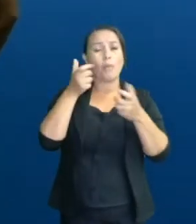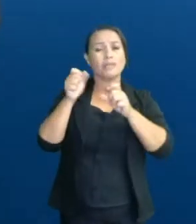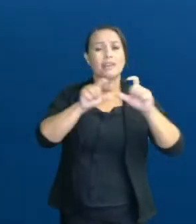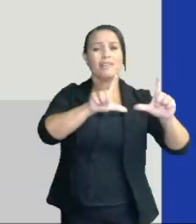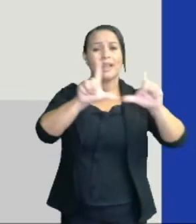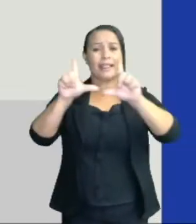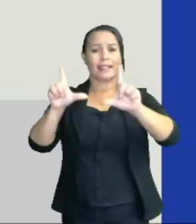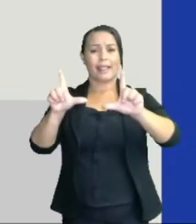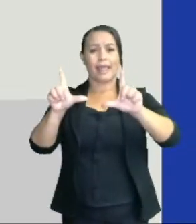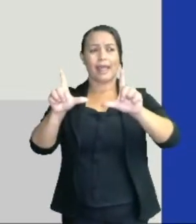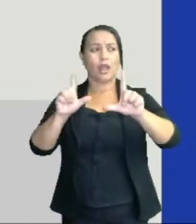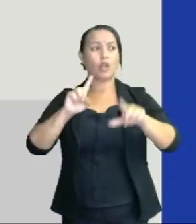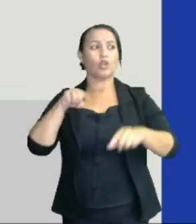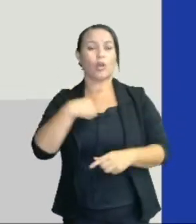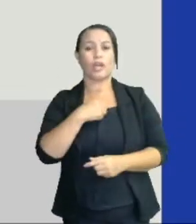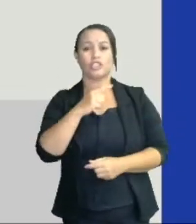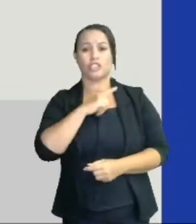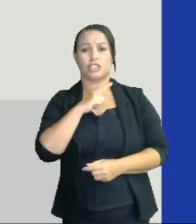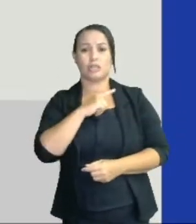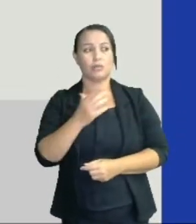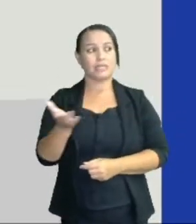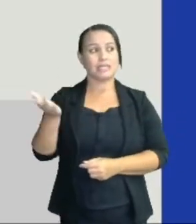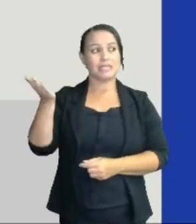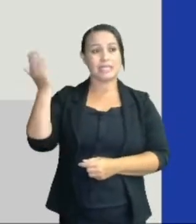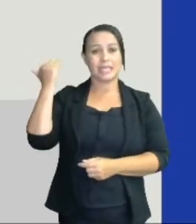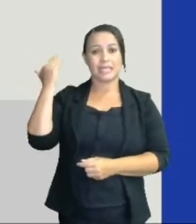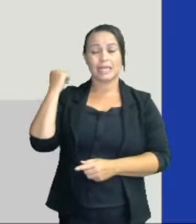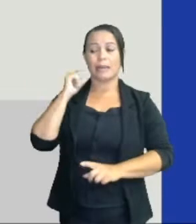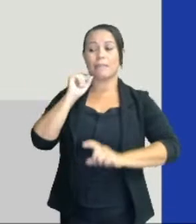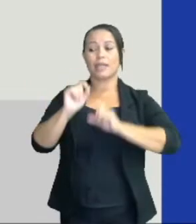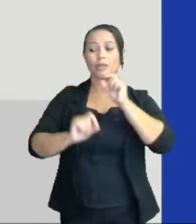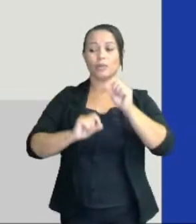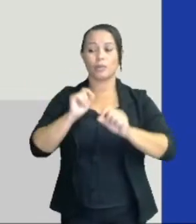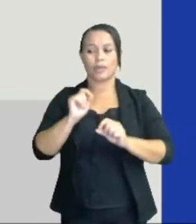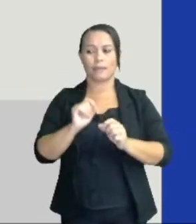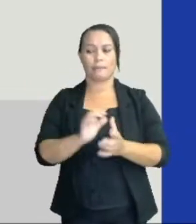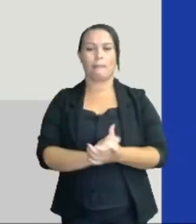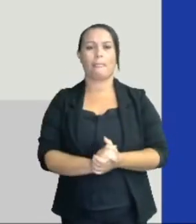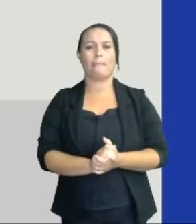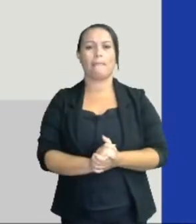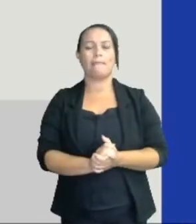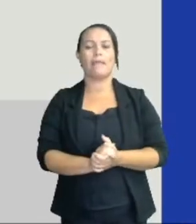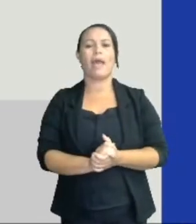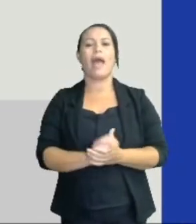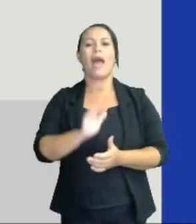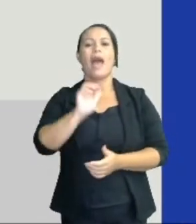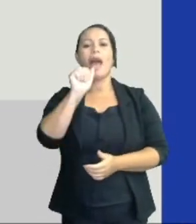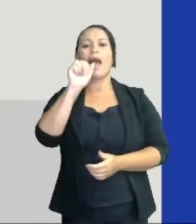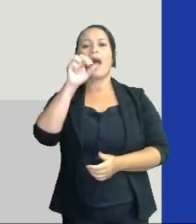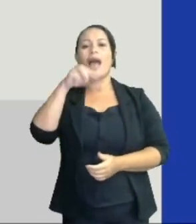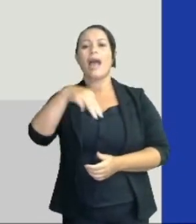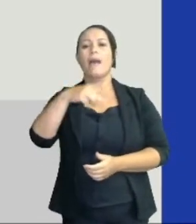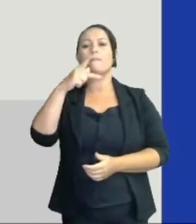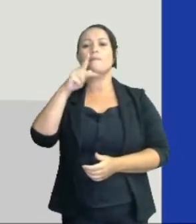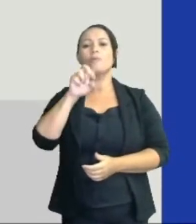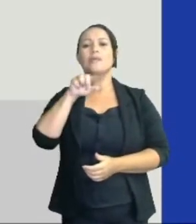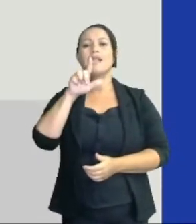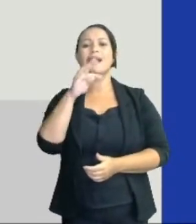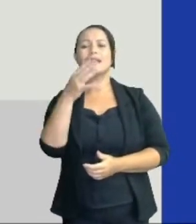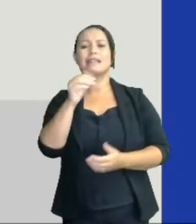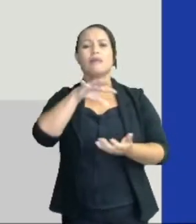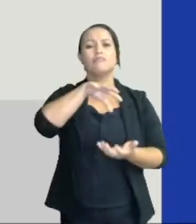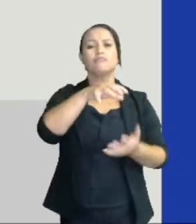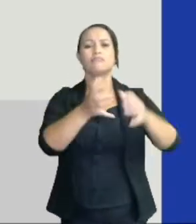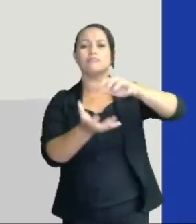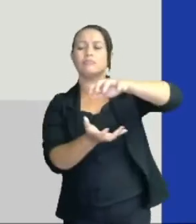tela. Nós tínhamos antigamente a ampulheta, o